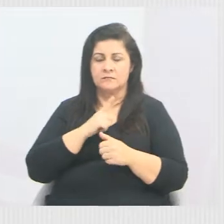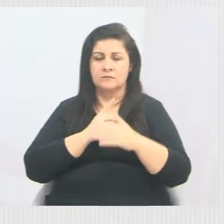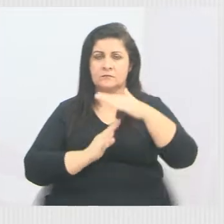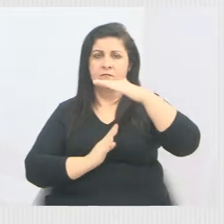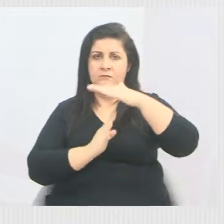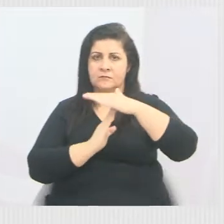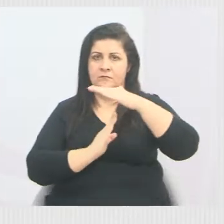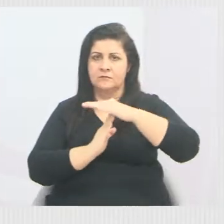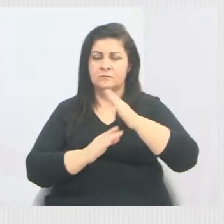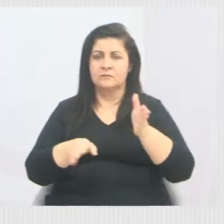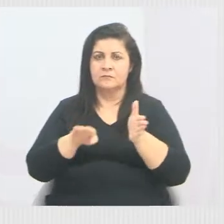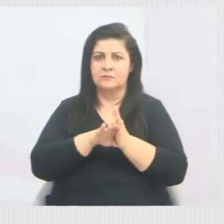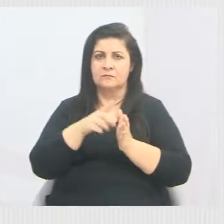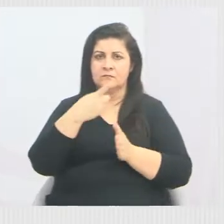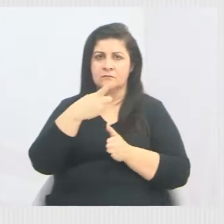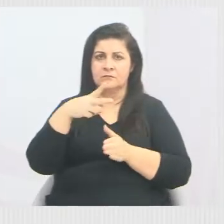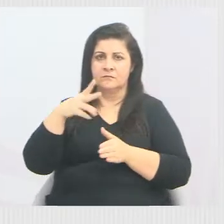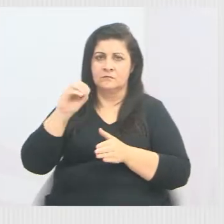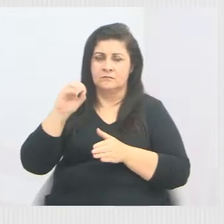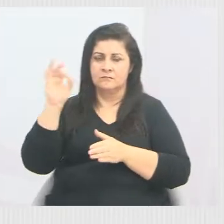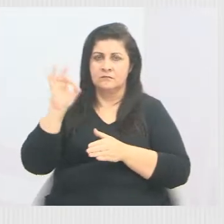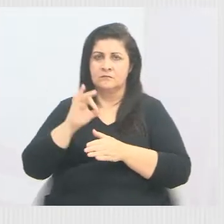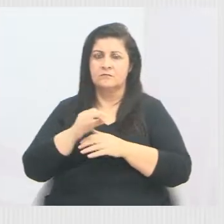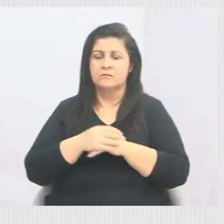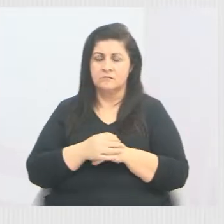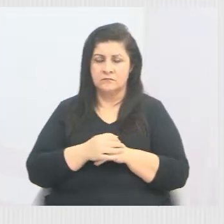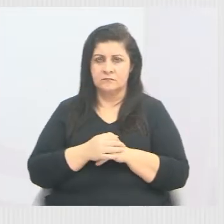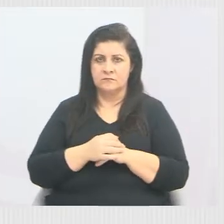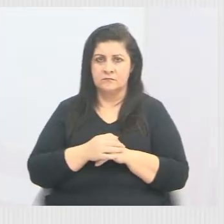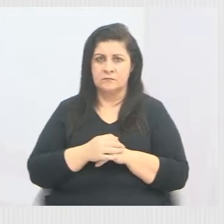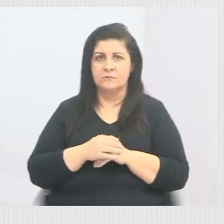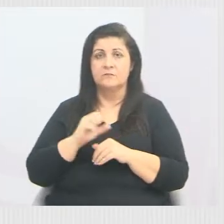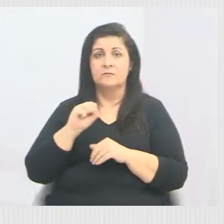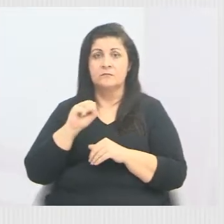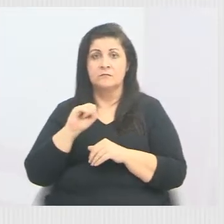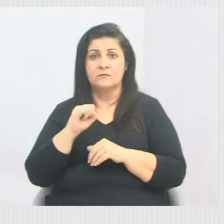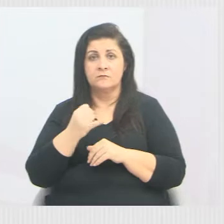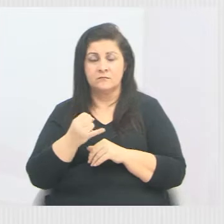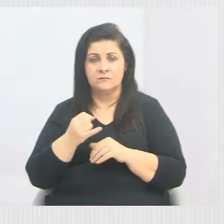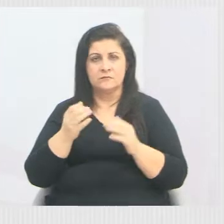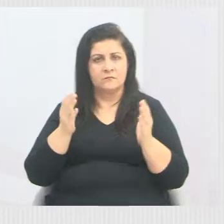até 120% da receita corrente líquida. Caso nosso, nesse